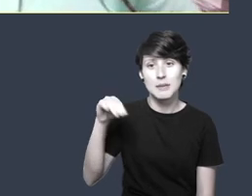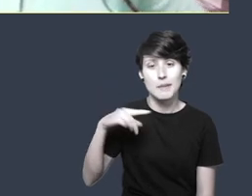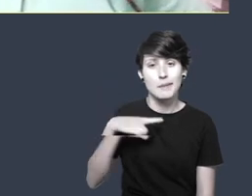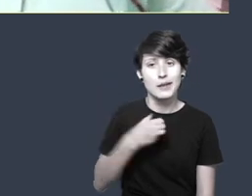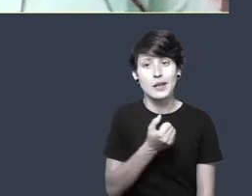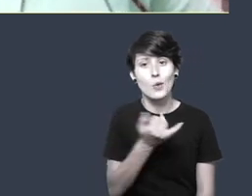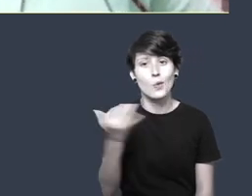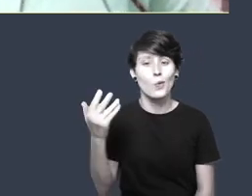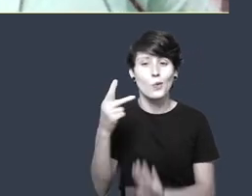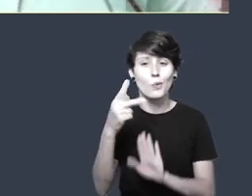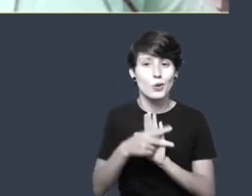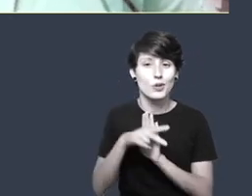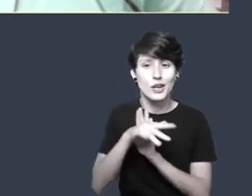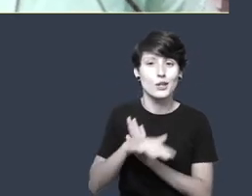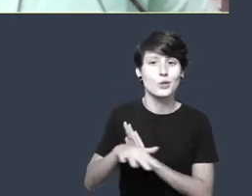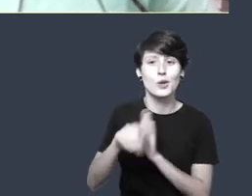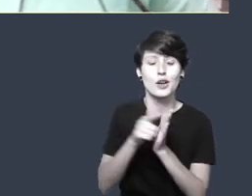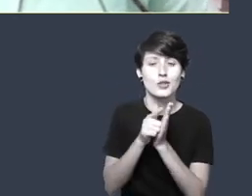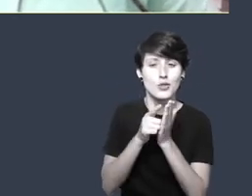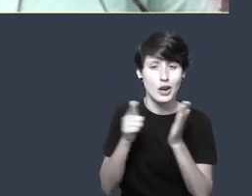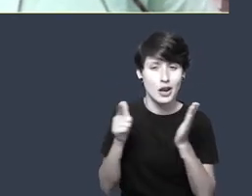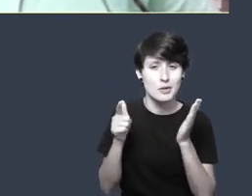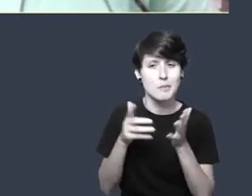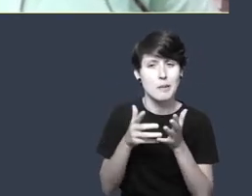de jornalismo aumentado.